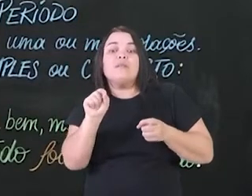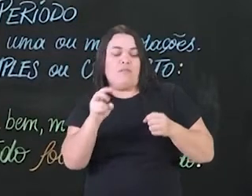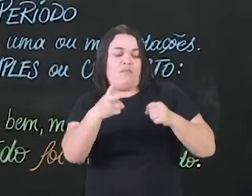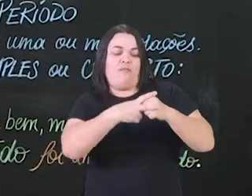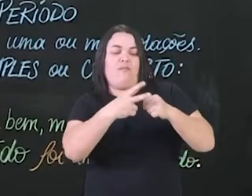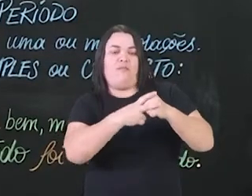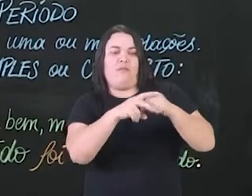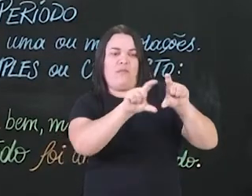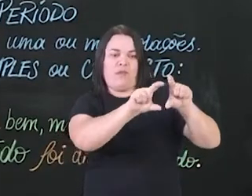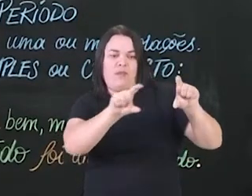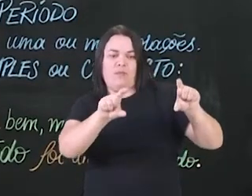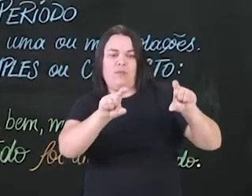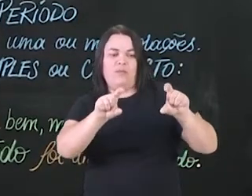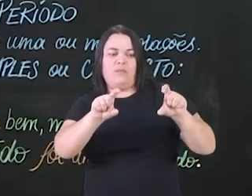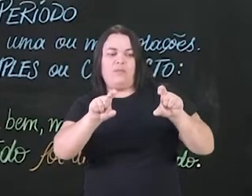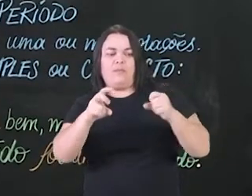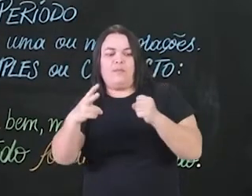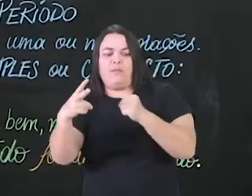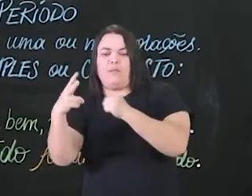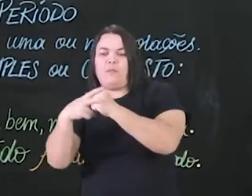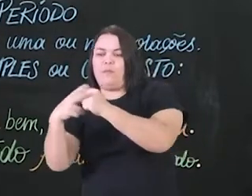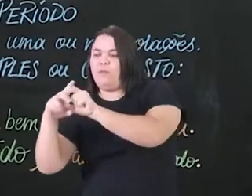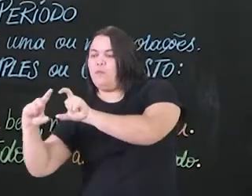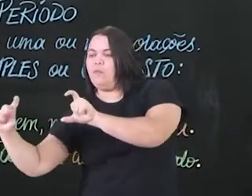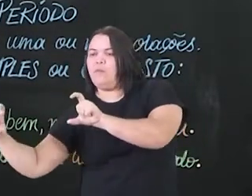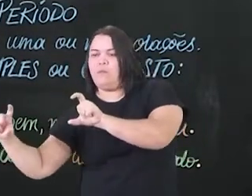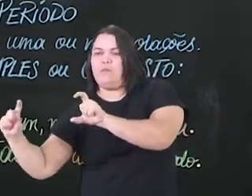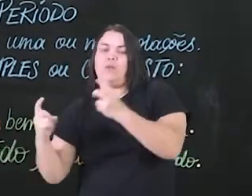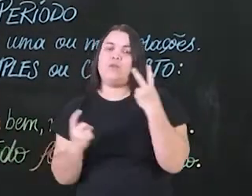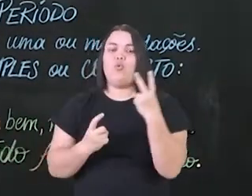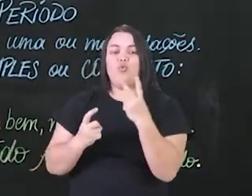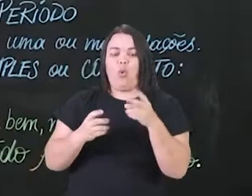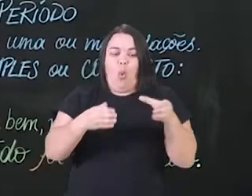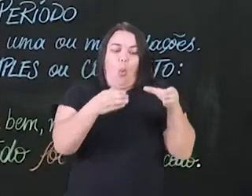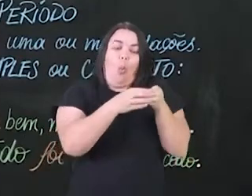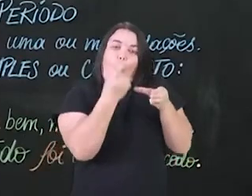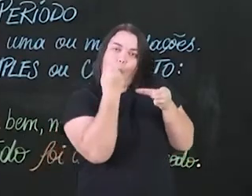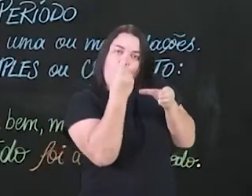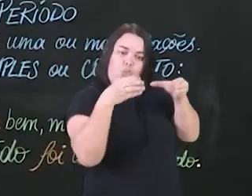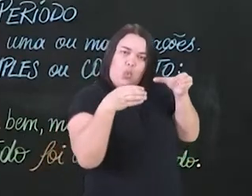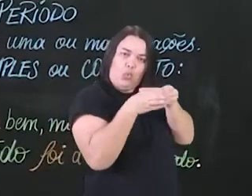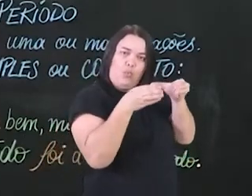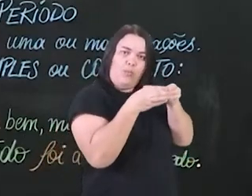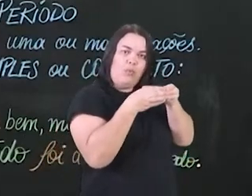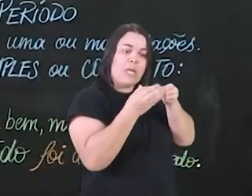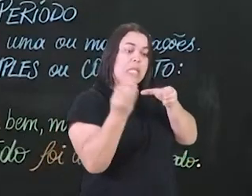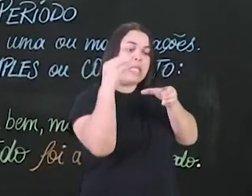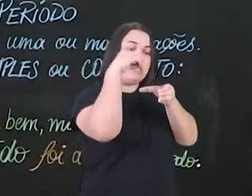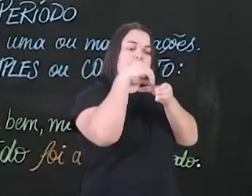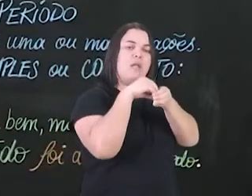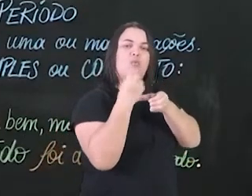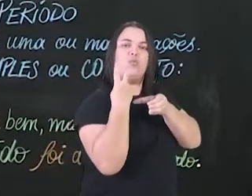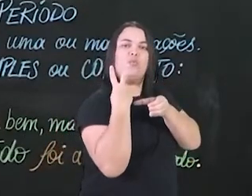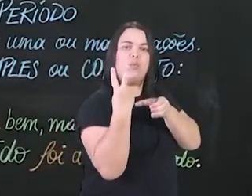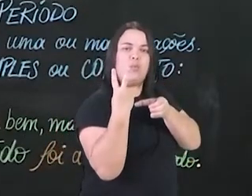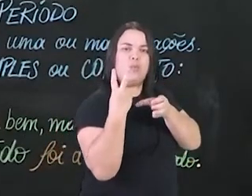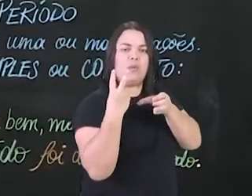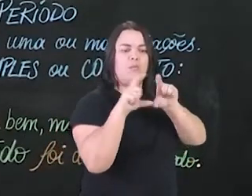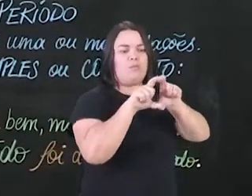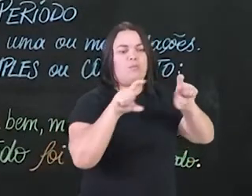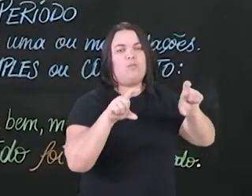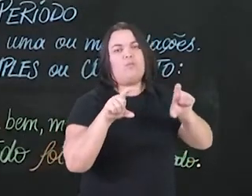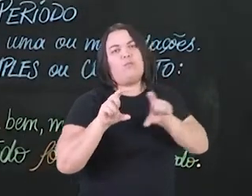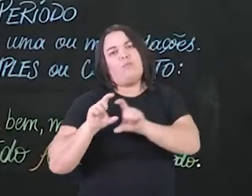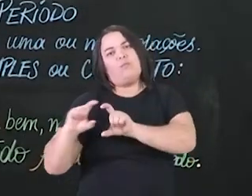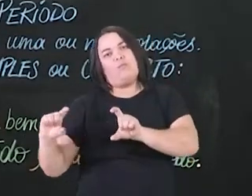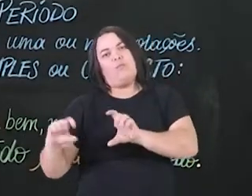período com duas orações. Então, trata-se de um período composto.